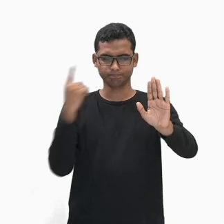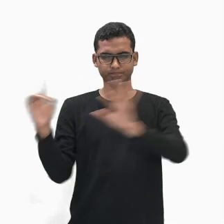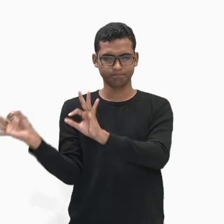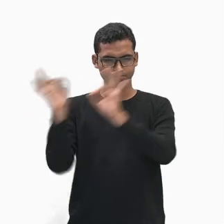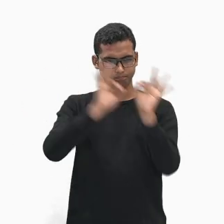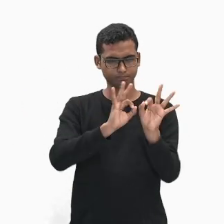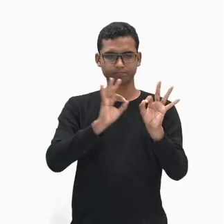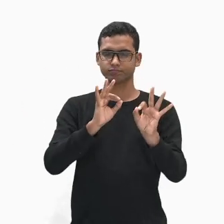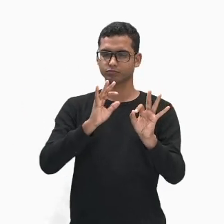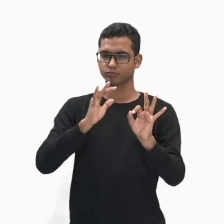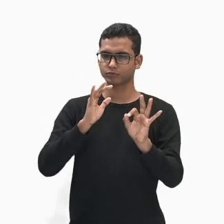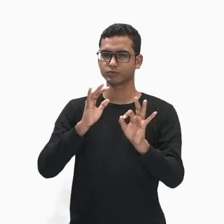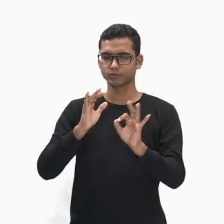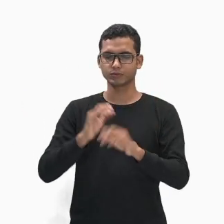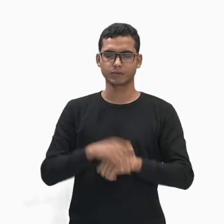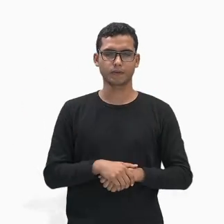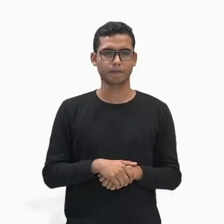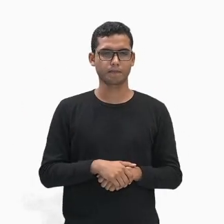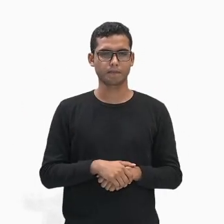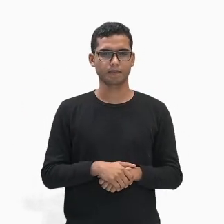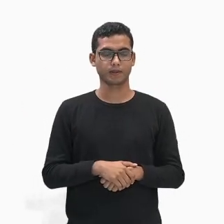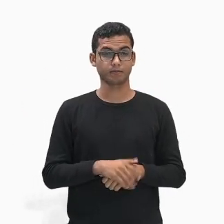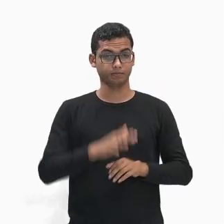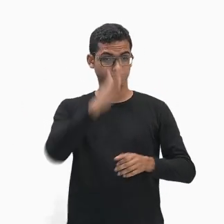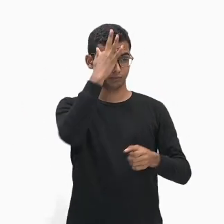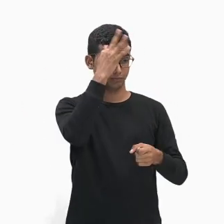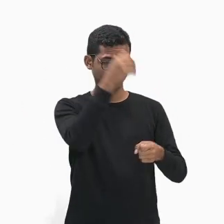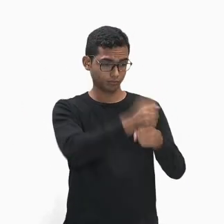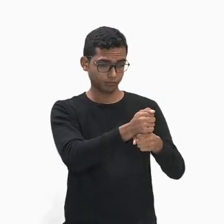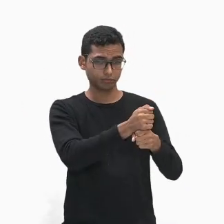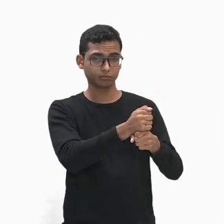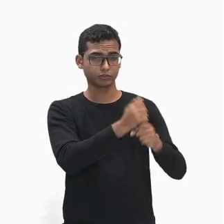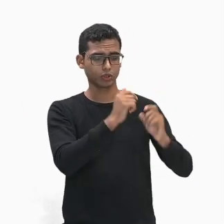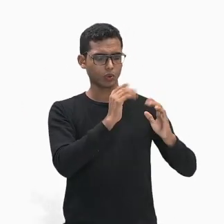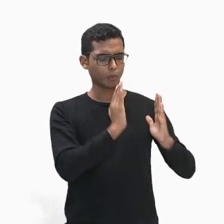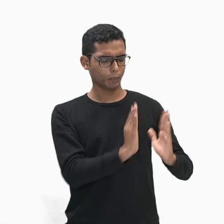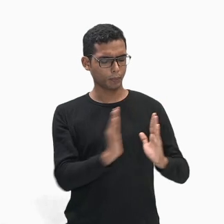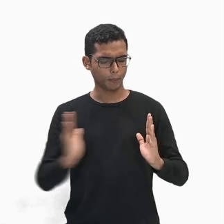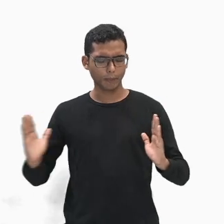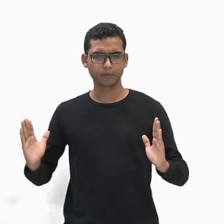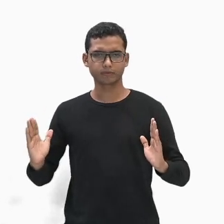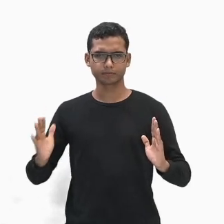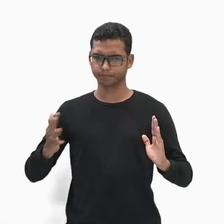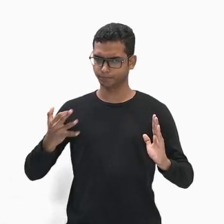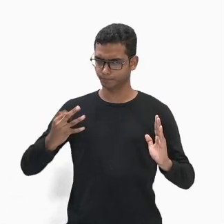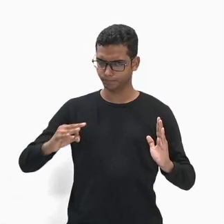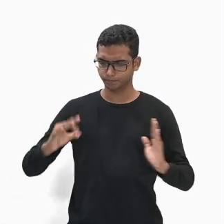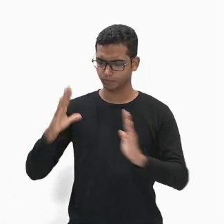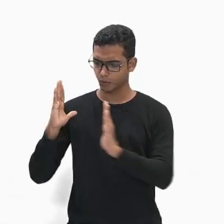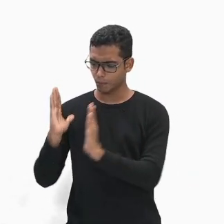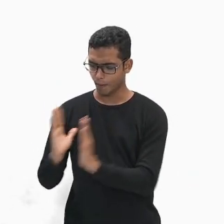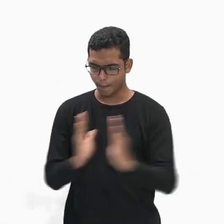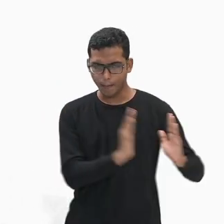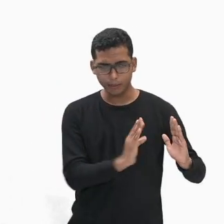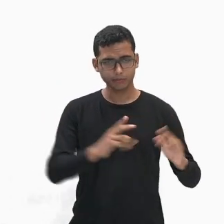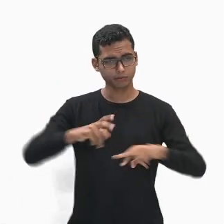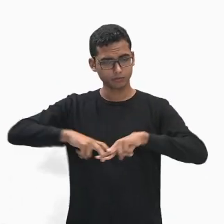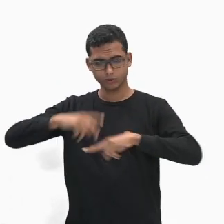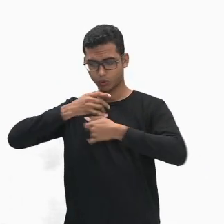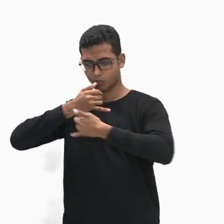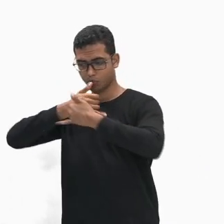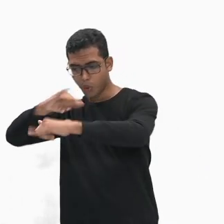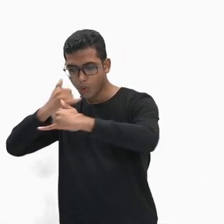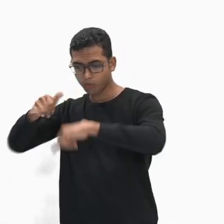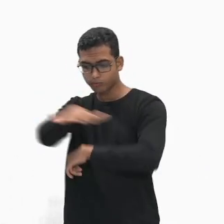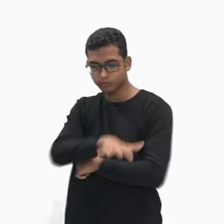vez. Claro que a física, ela vem por etapas. Por isso que temos aí a eletricidade, é a